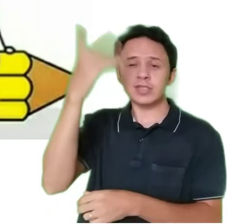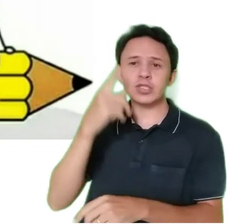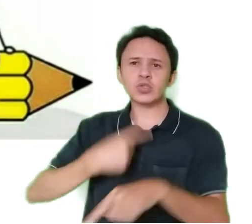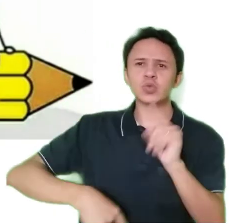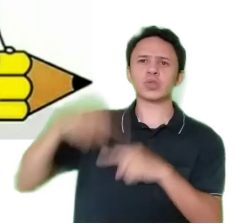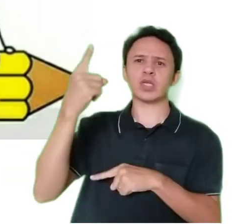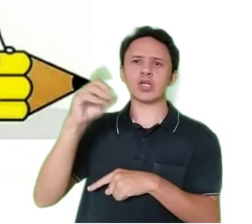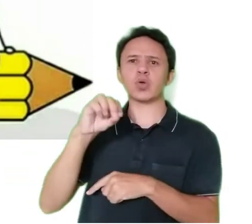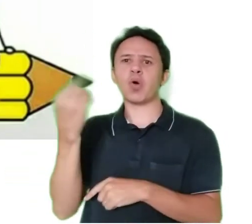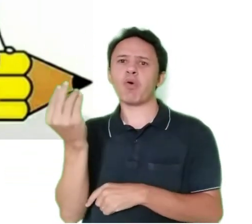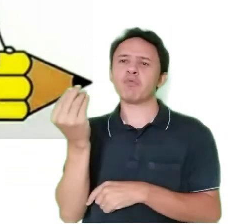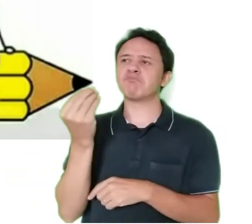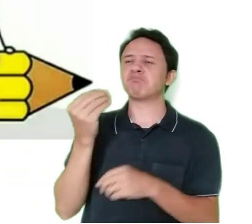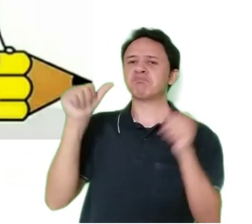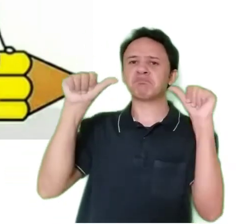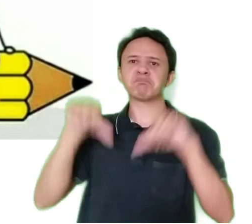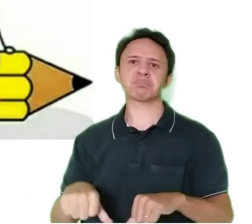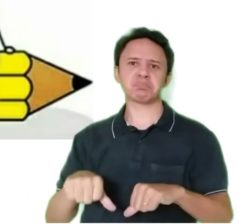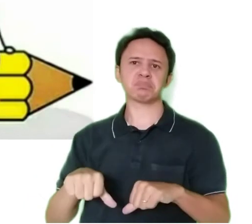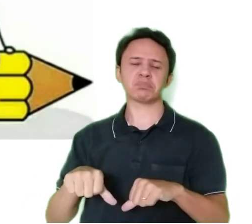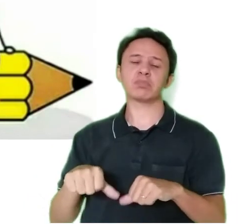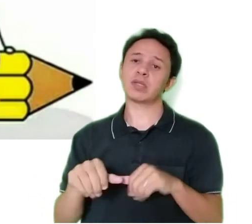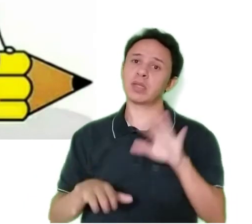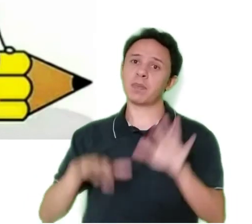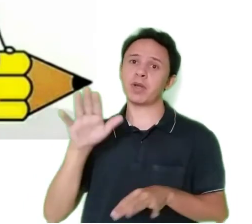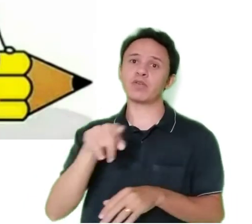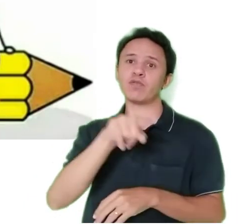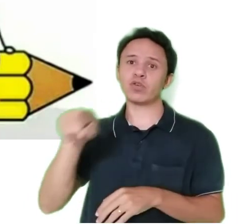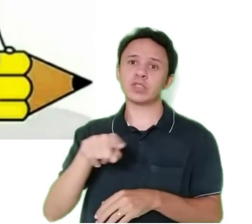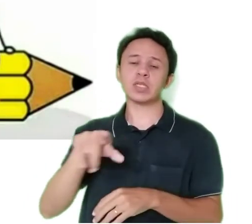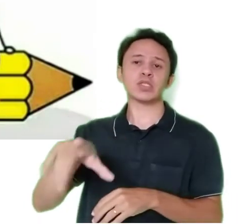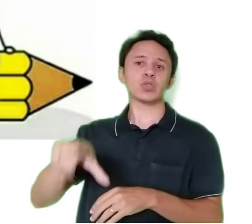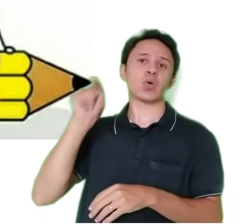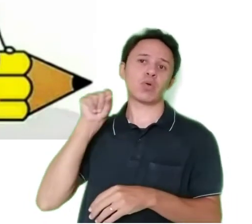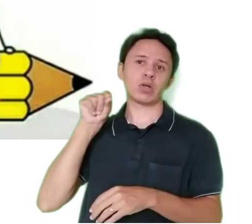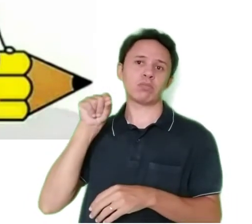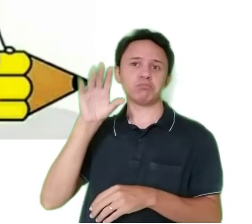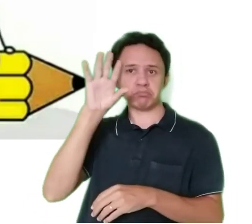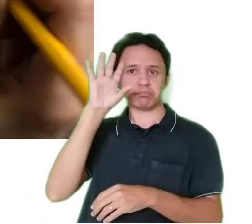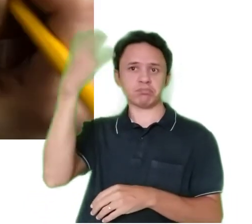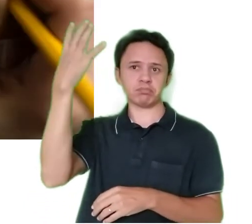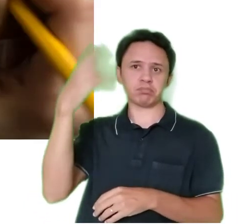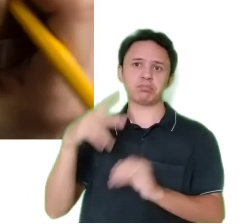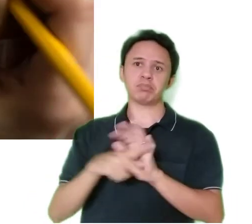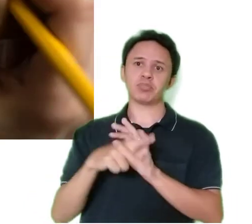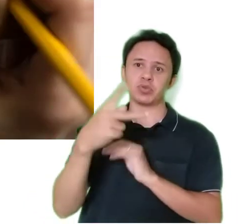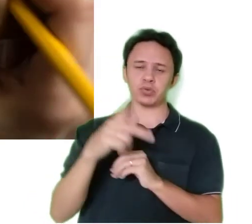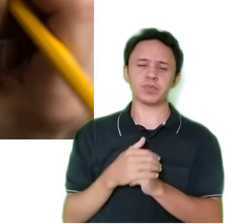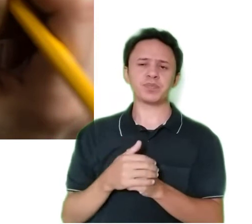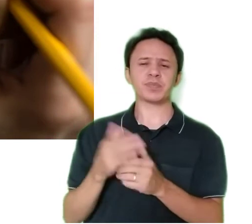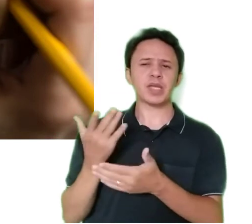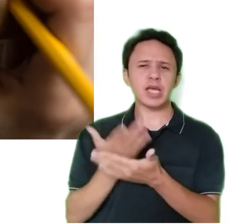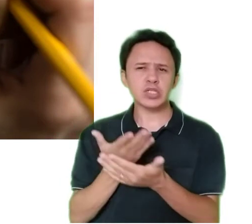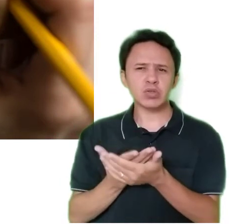sucesso ou fracasso de acordo com suas escolhas e atitudes. Estudar